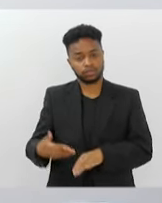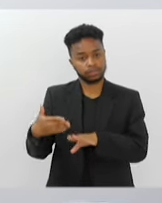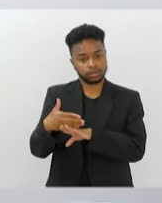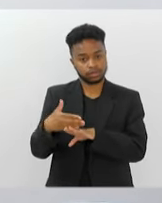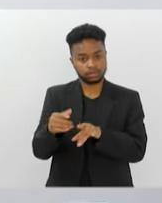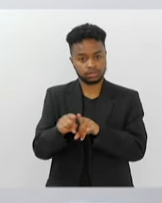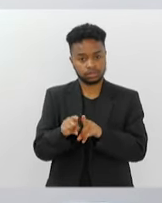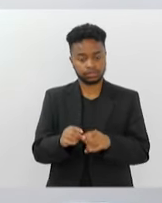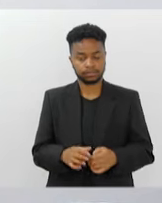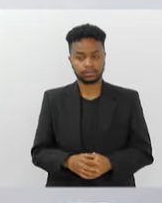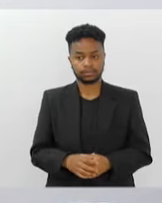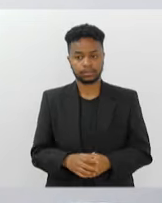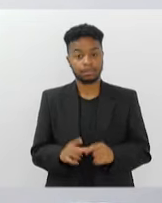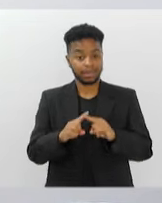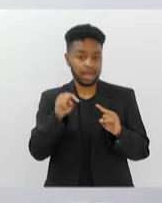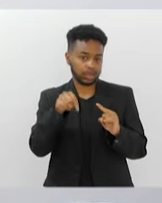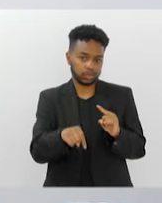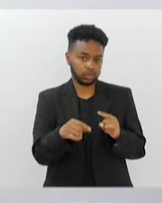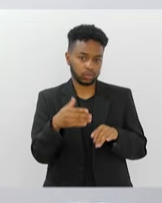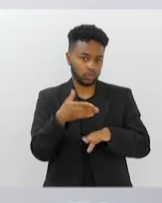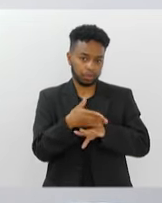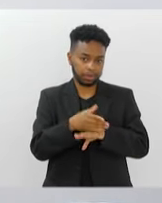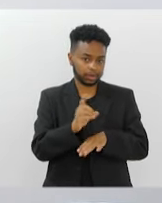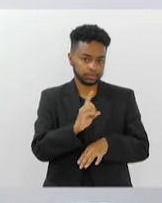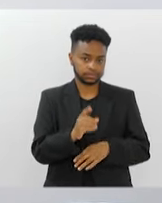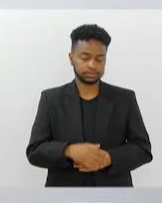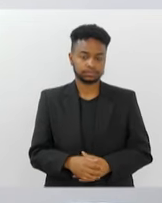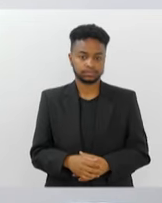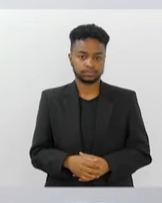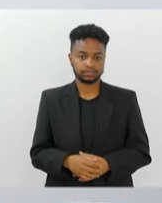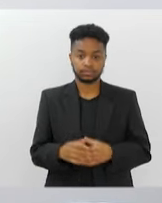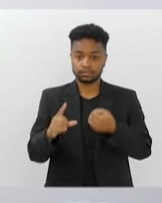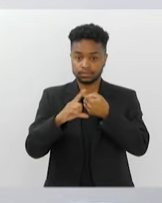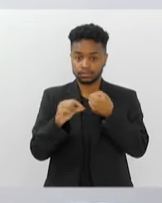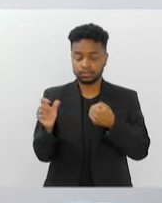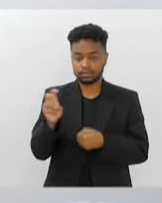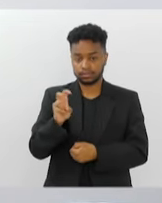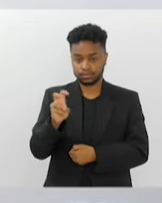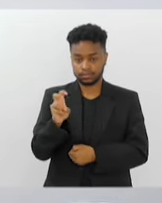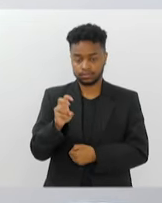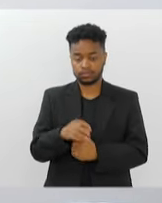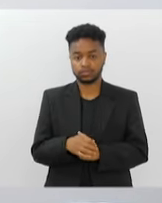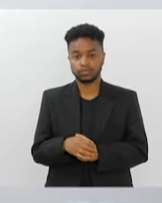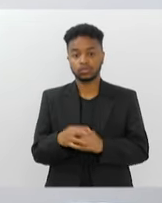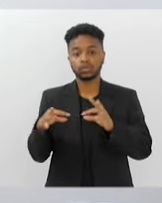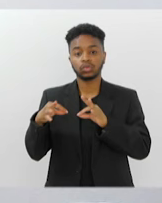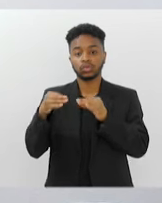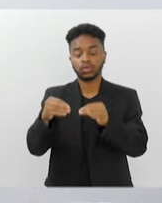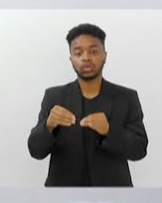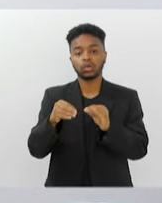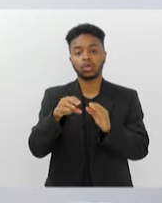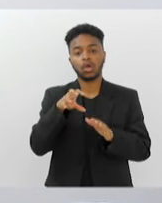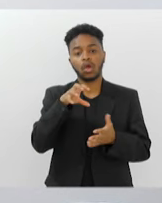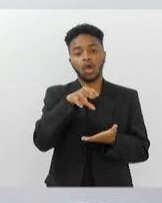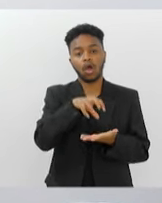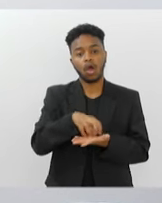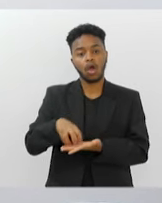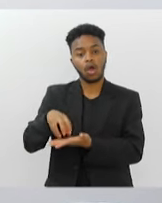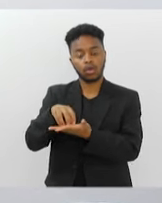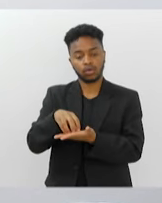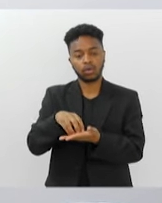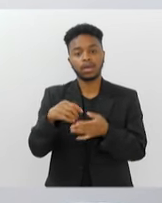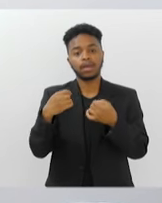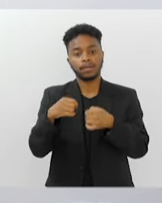esteja presente coisa que não aconteceu aqui hoje artigo 5to penúltimo artigo todos os órgãos de servidores envolvidos deverão seguir os